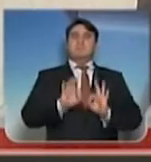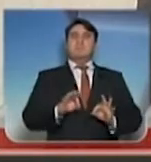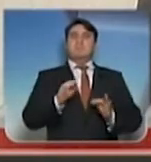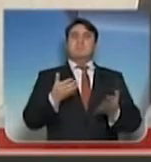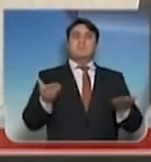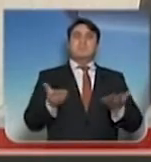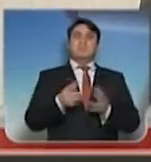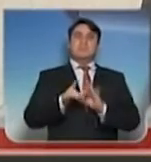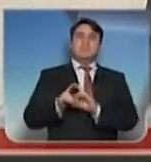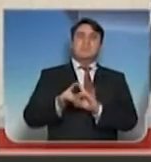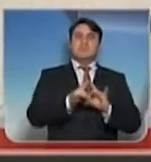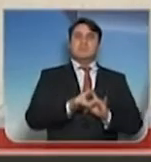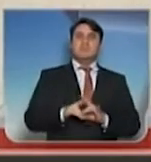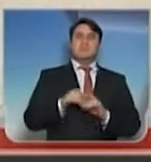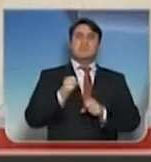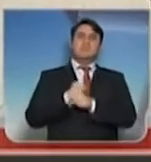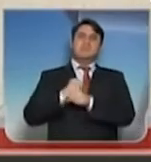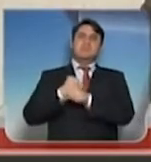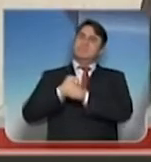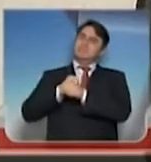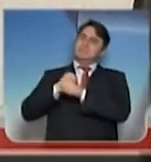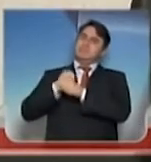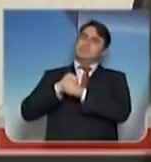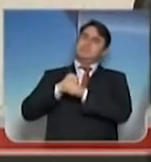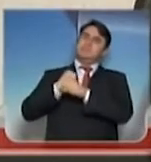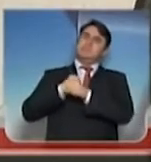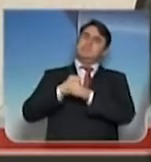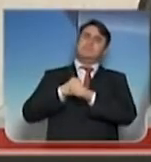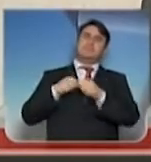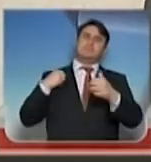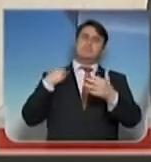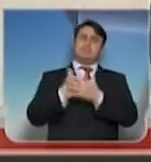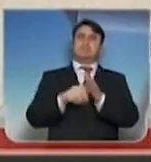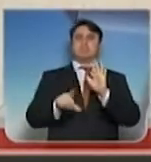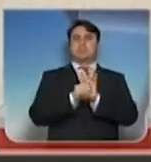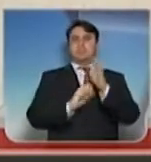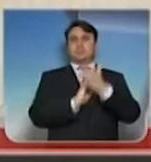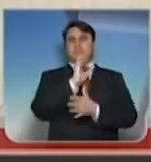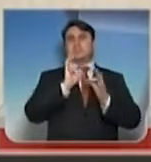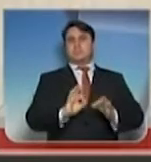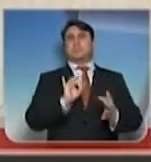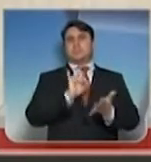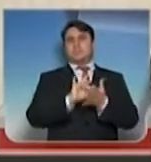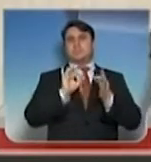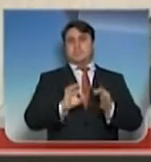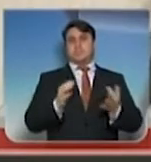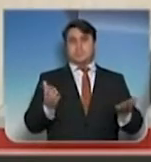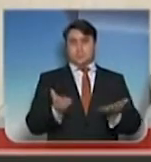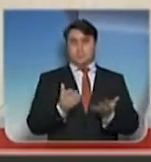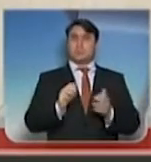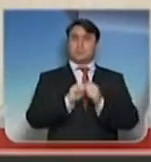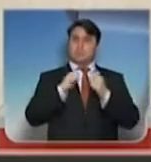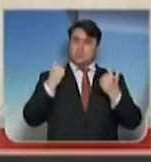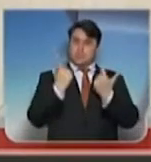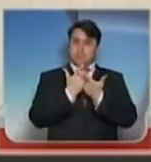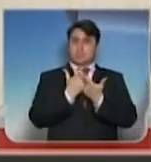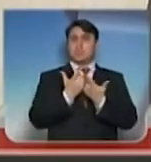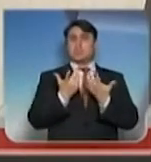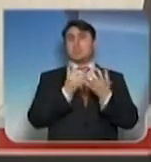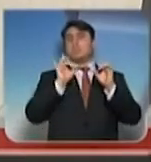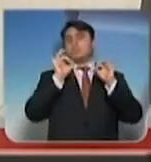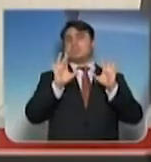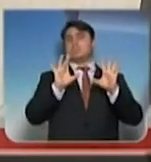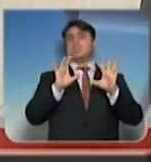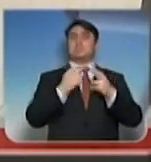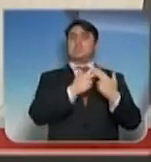uma situação que há muito tempo já deveria ter sido legalizada e oficializar então Assembleia Legislativa